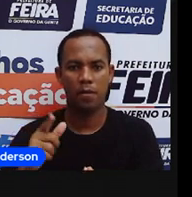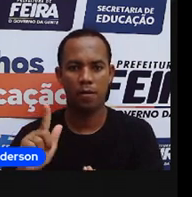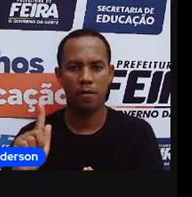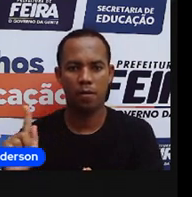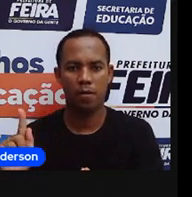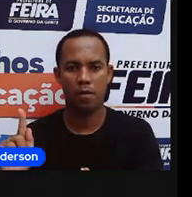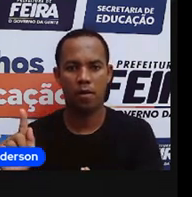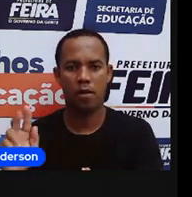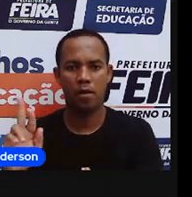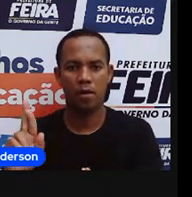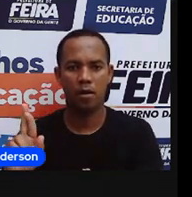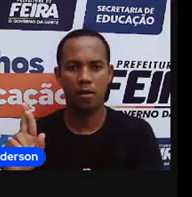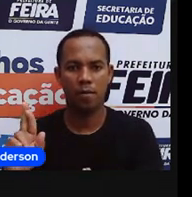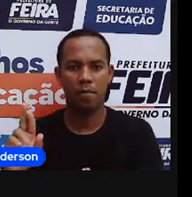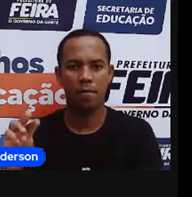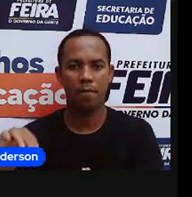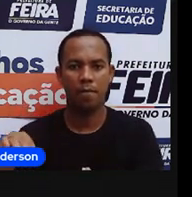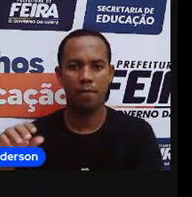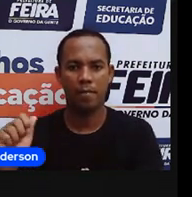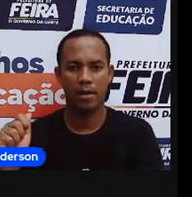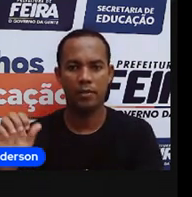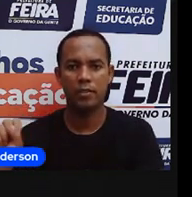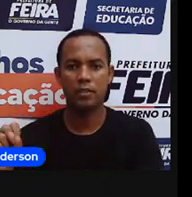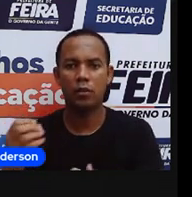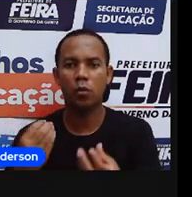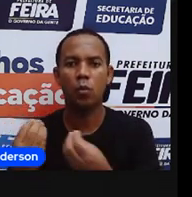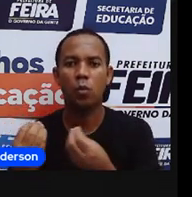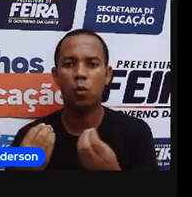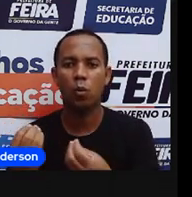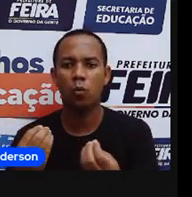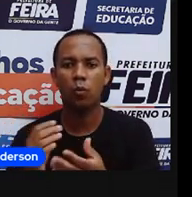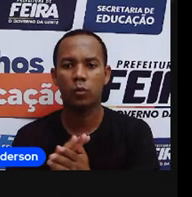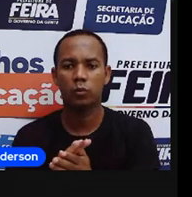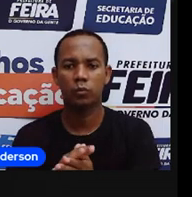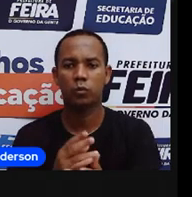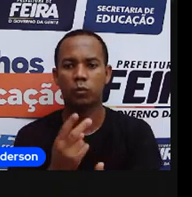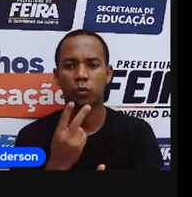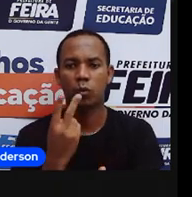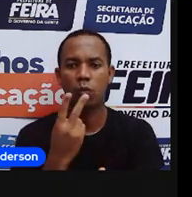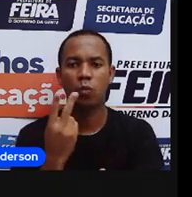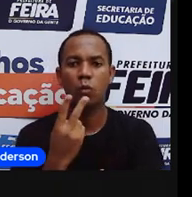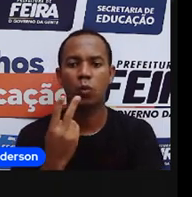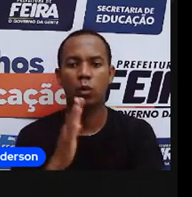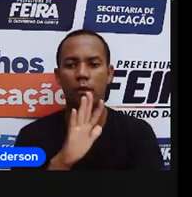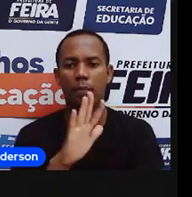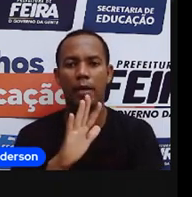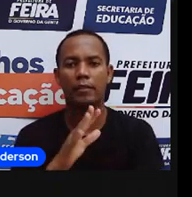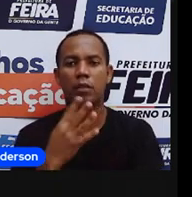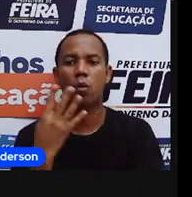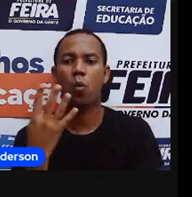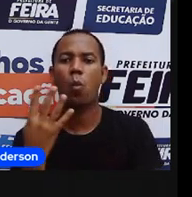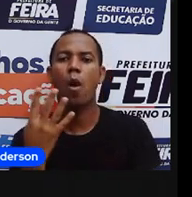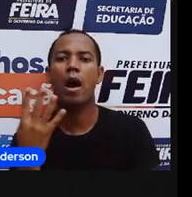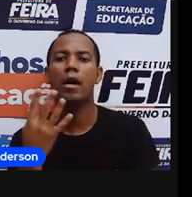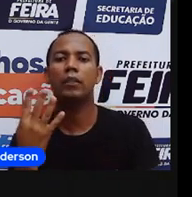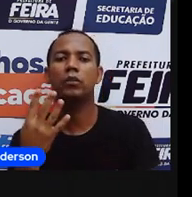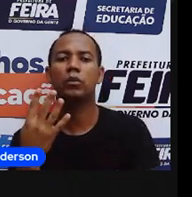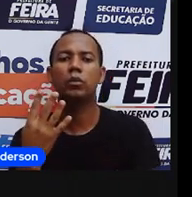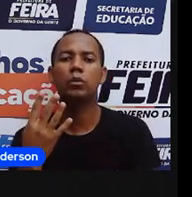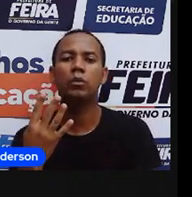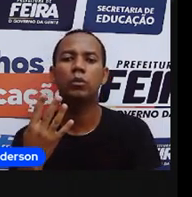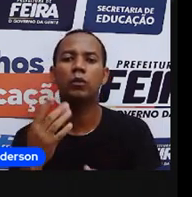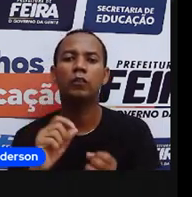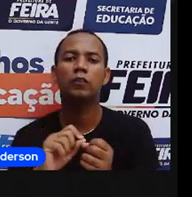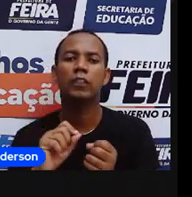fizesse 4 bolos? Para fazer 2, ela gastou 1 quilo. E para fazer 4, quantos quilos Dona Maria vai